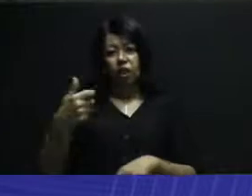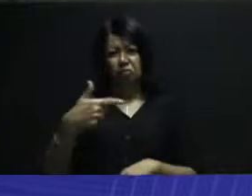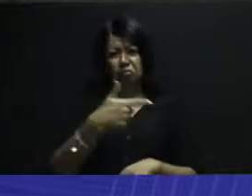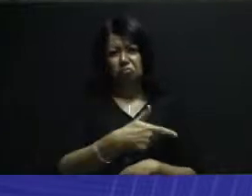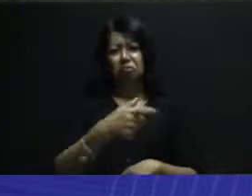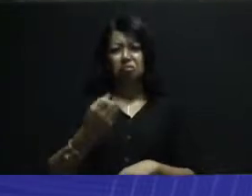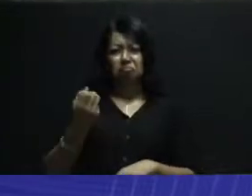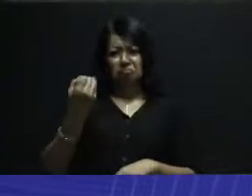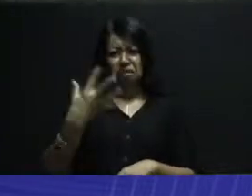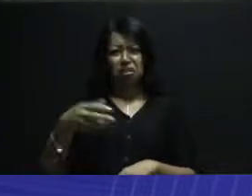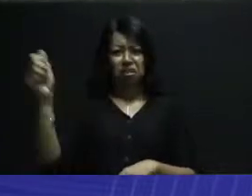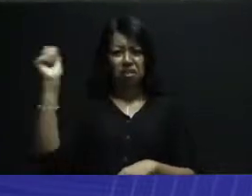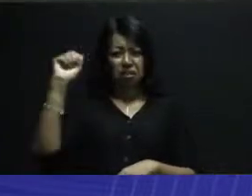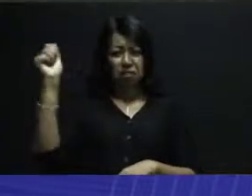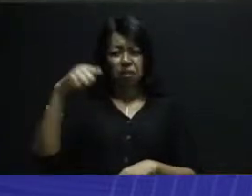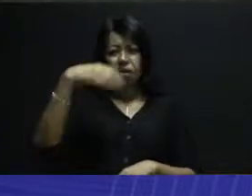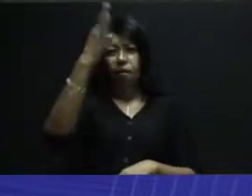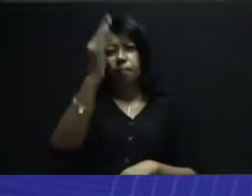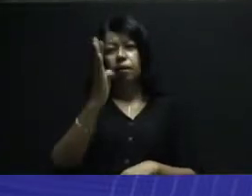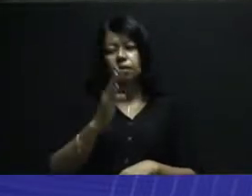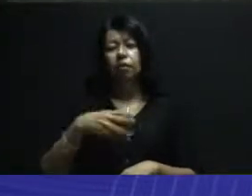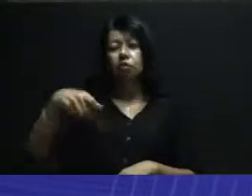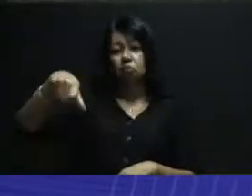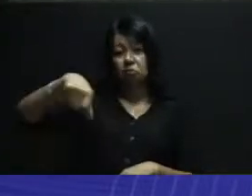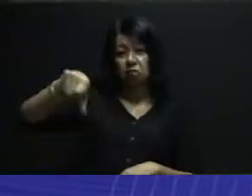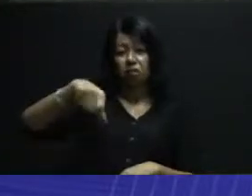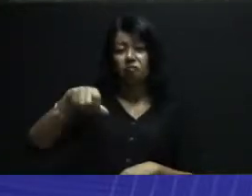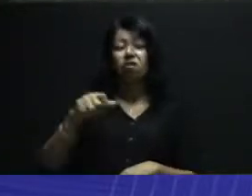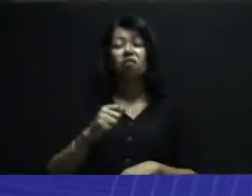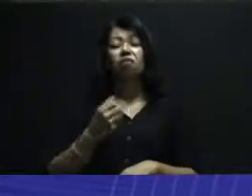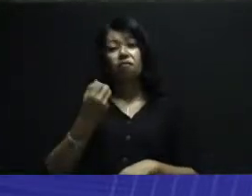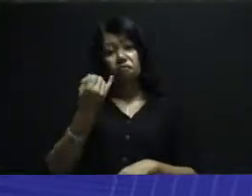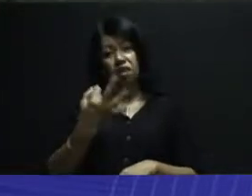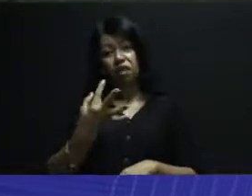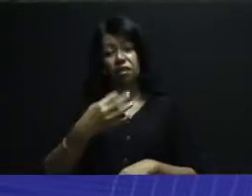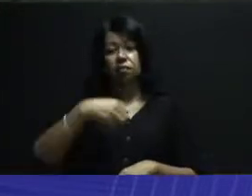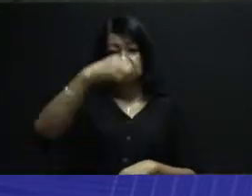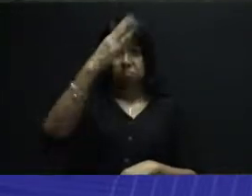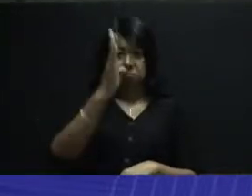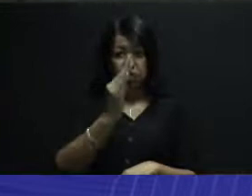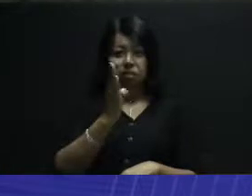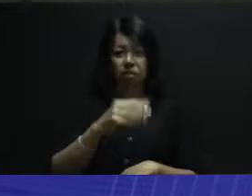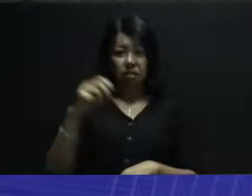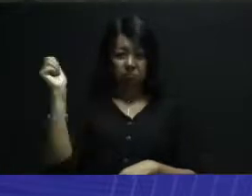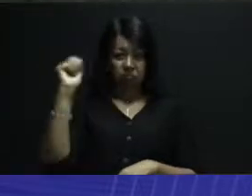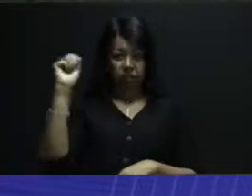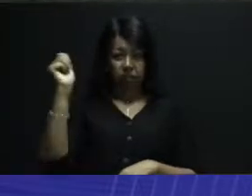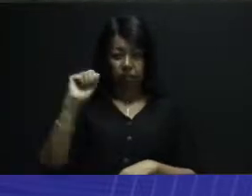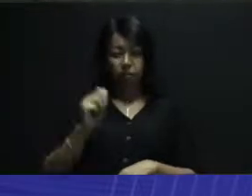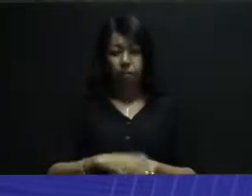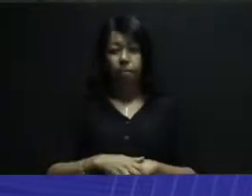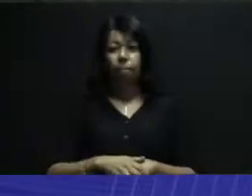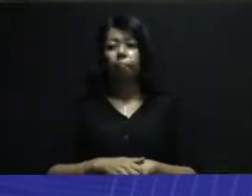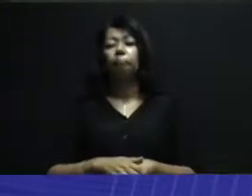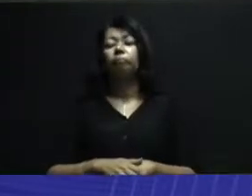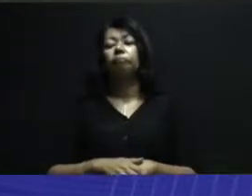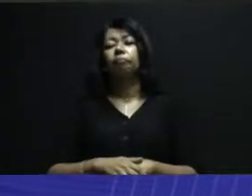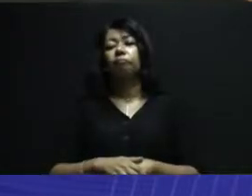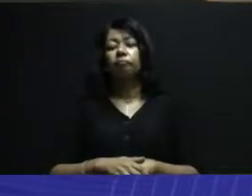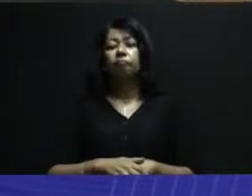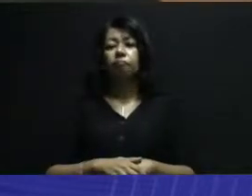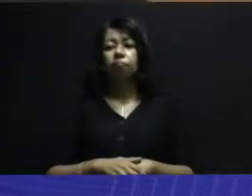vezes campeão brasileiro e 9 vezes campeão brasileiro. Campeão paulista e 9 vezes